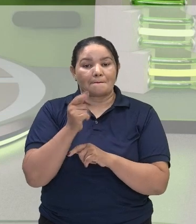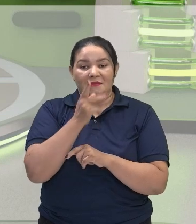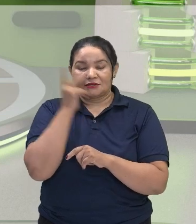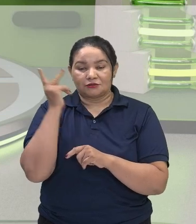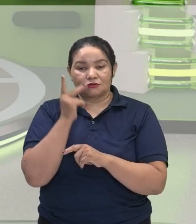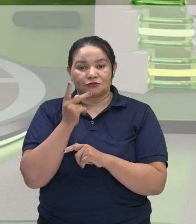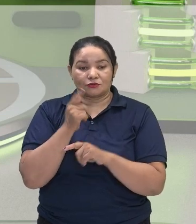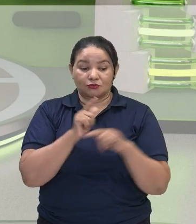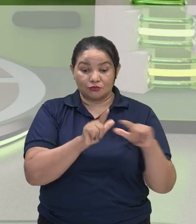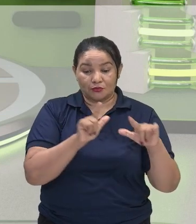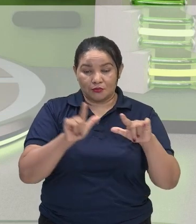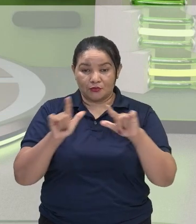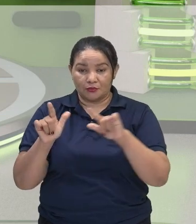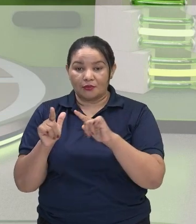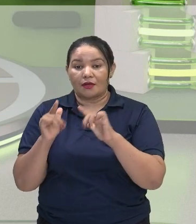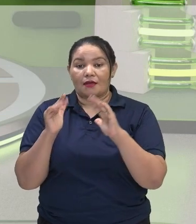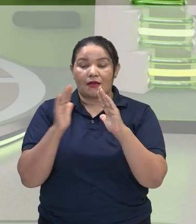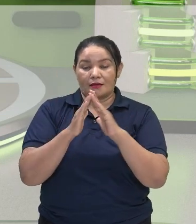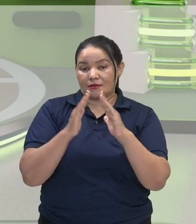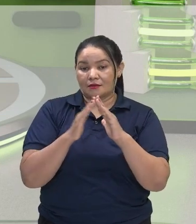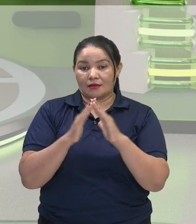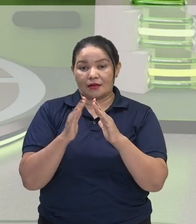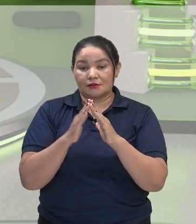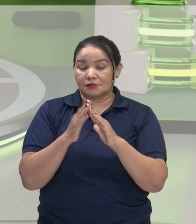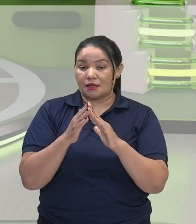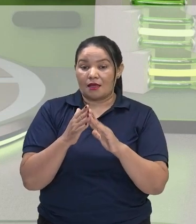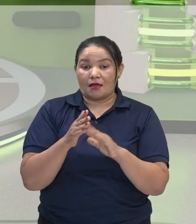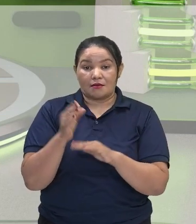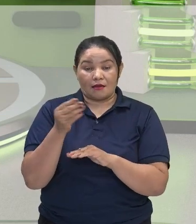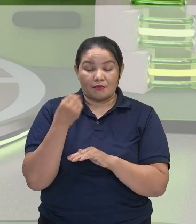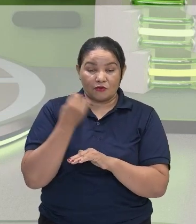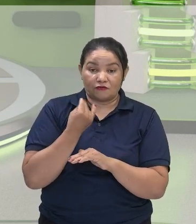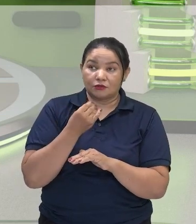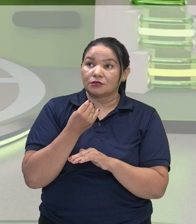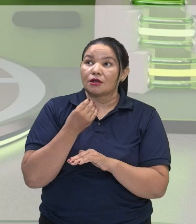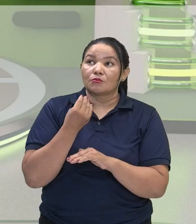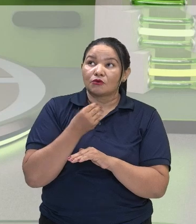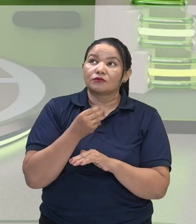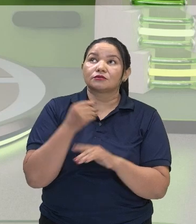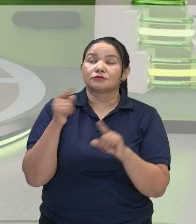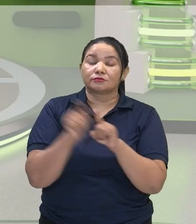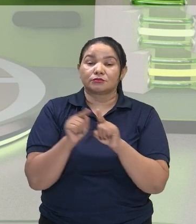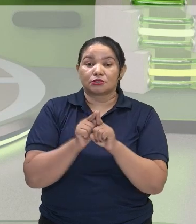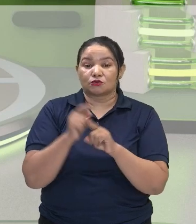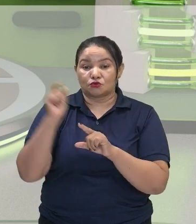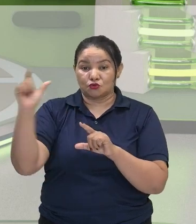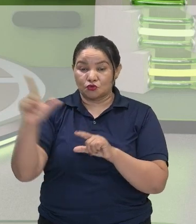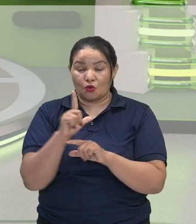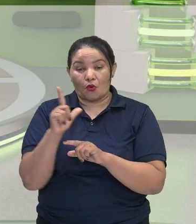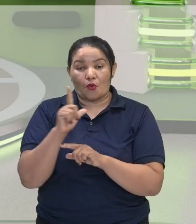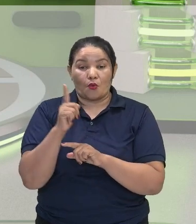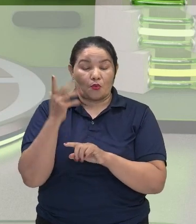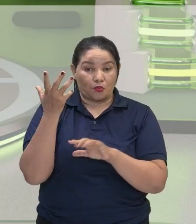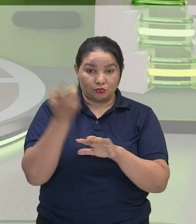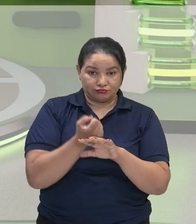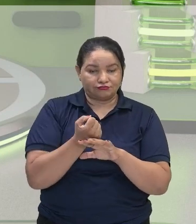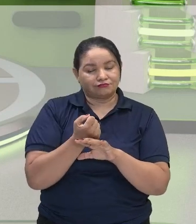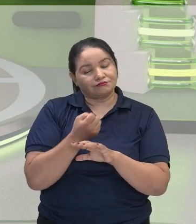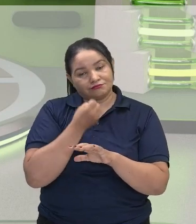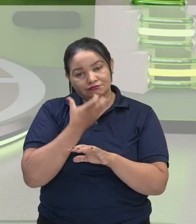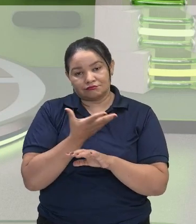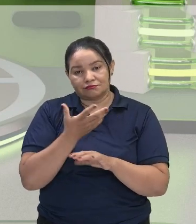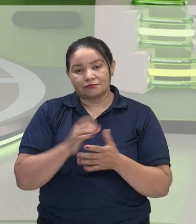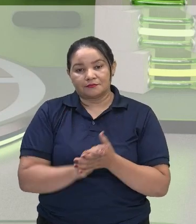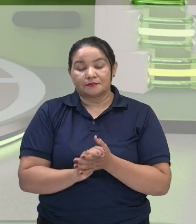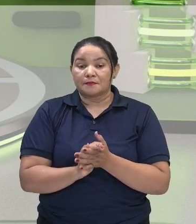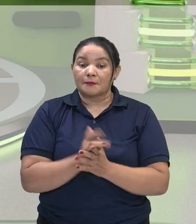instalar uma placa dessa na sua residência e aproveitar melhor a luz do sol, principalmente quando a gente está falando, né, da região norte do país.